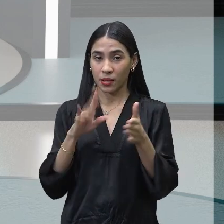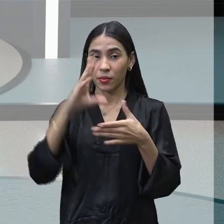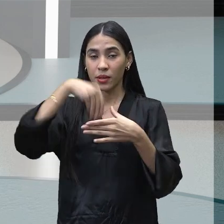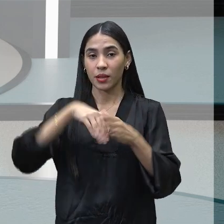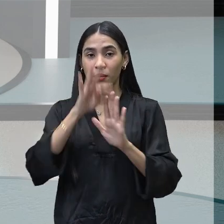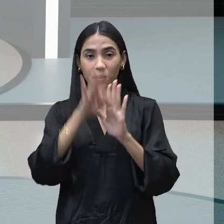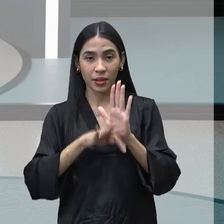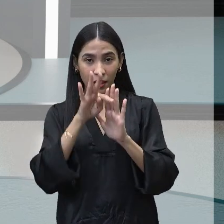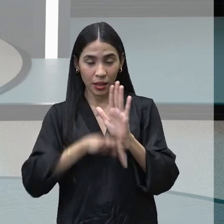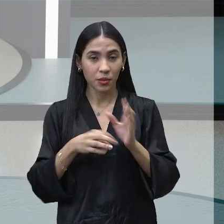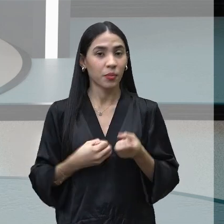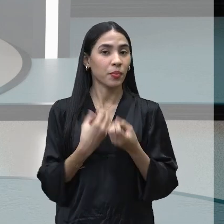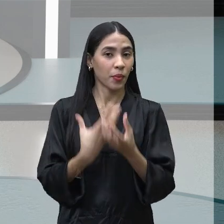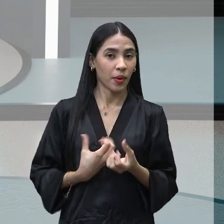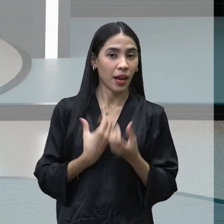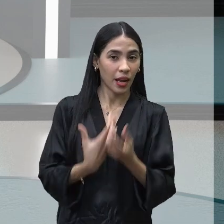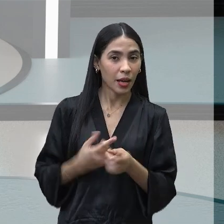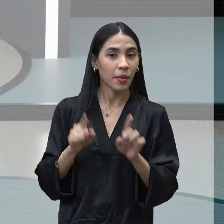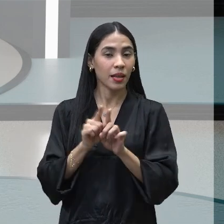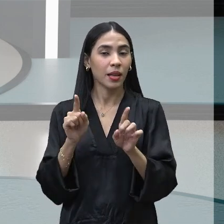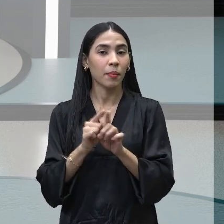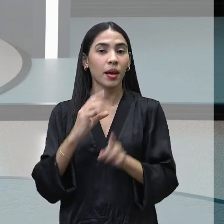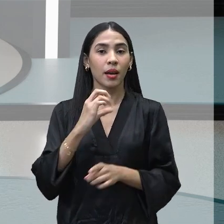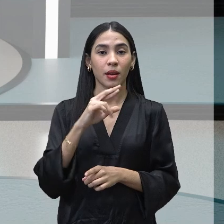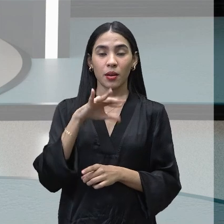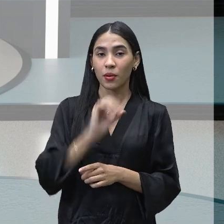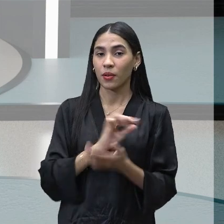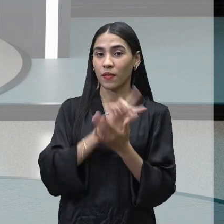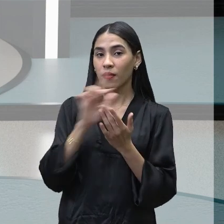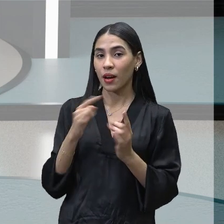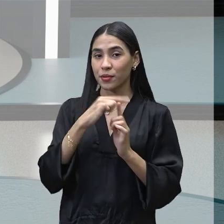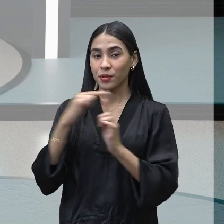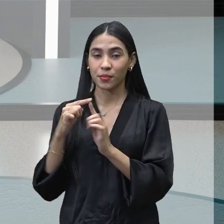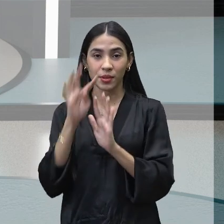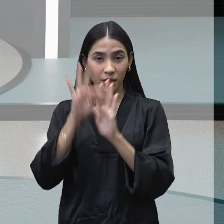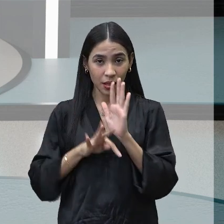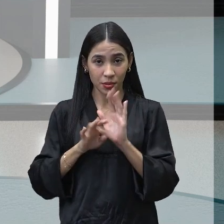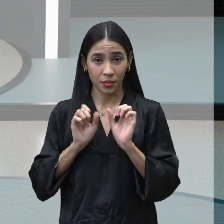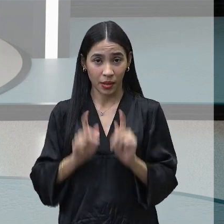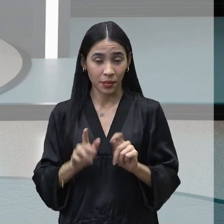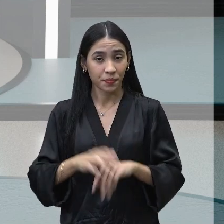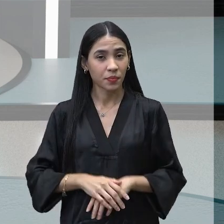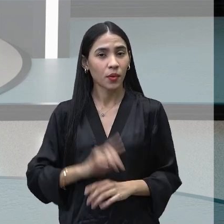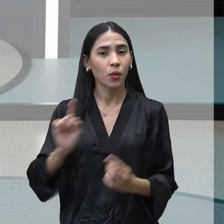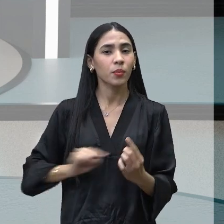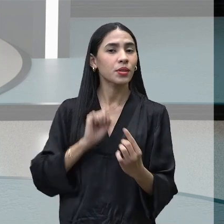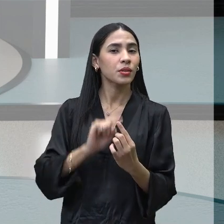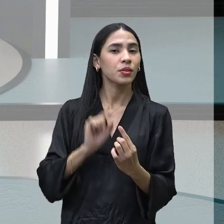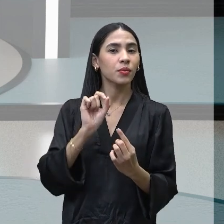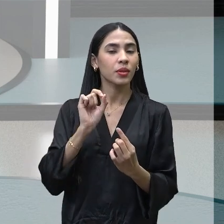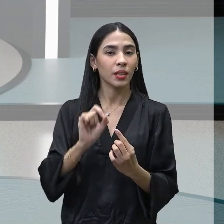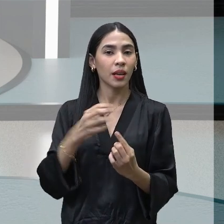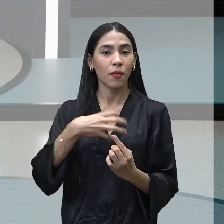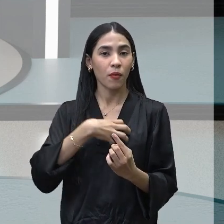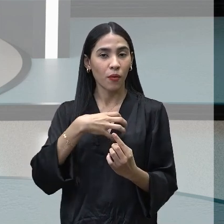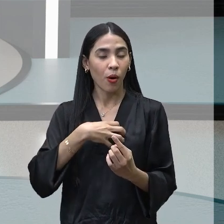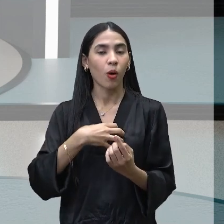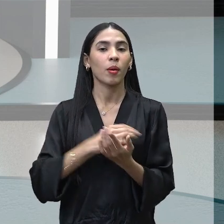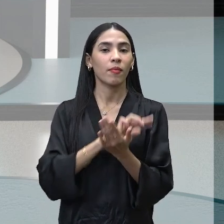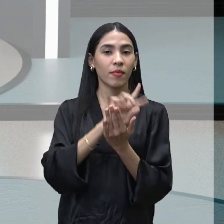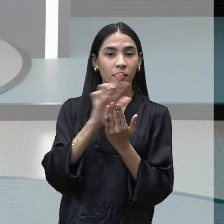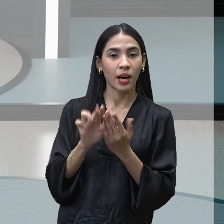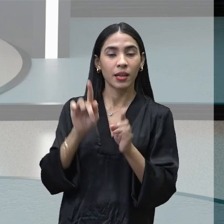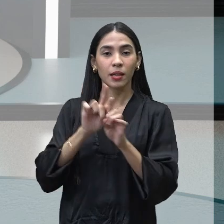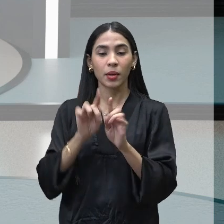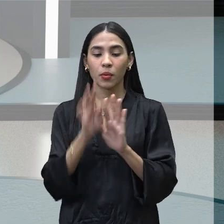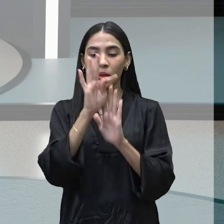texto, dentro de um poema, dentro de uma crônica e tantos outros textos, com uma finalidade, gerar sentidos diversos e também tornar